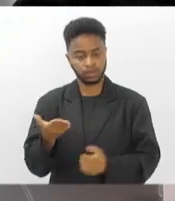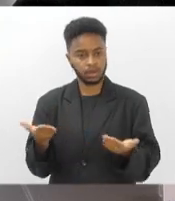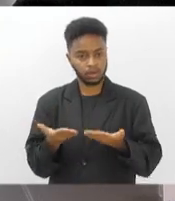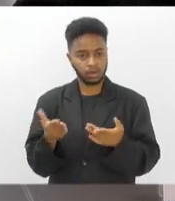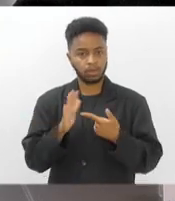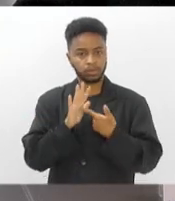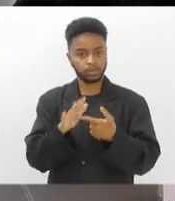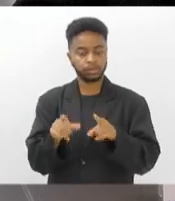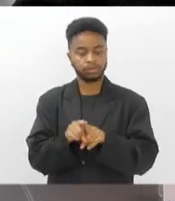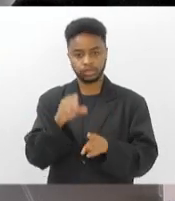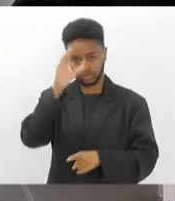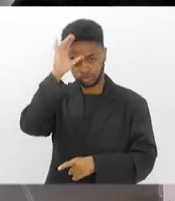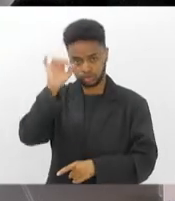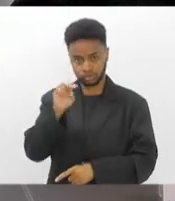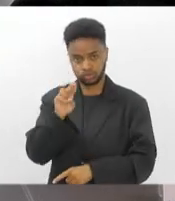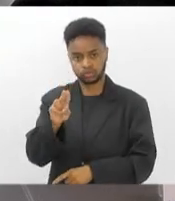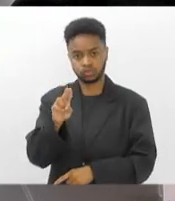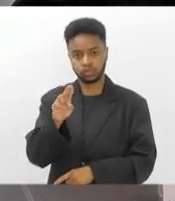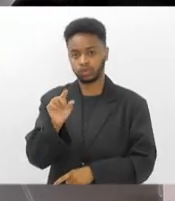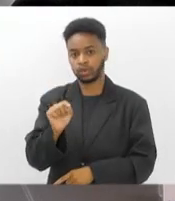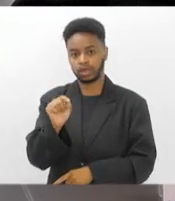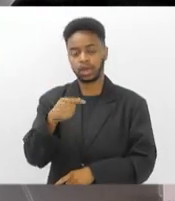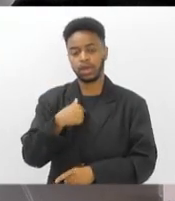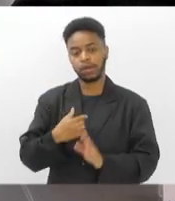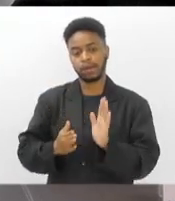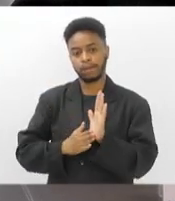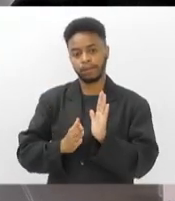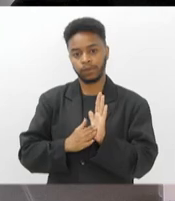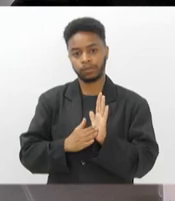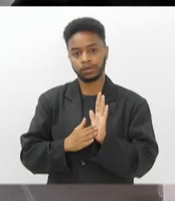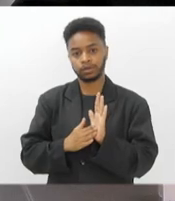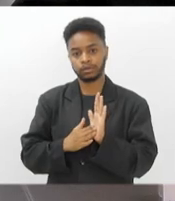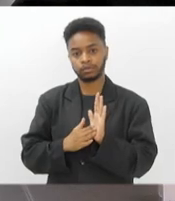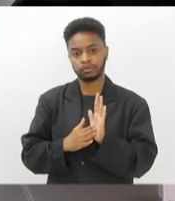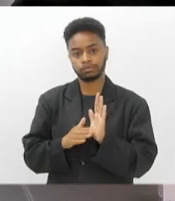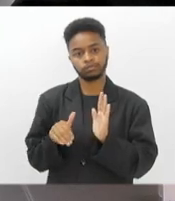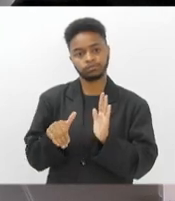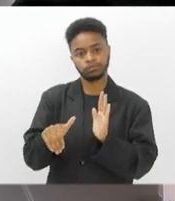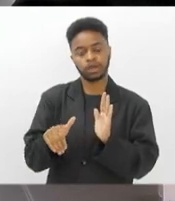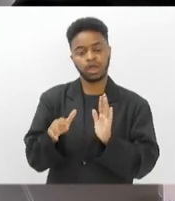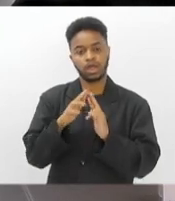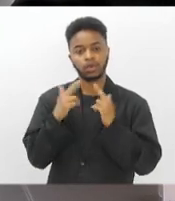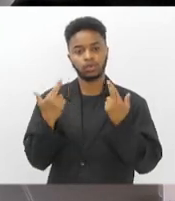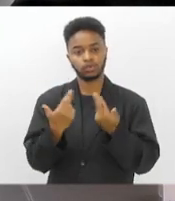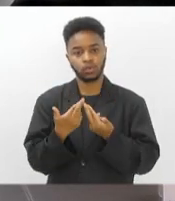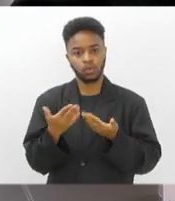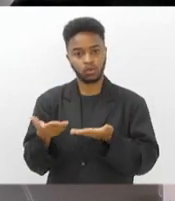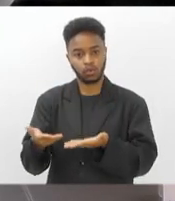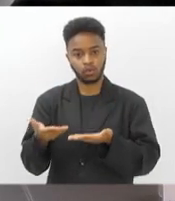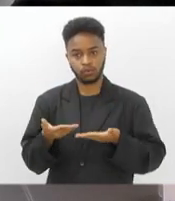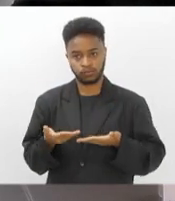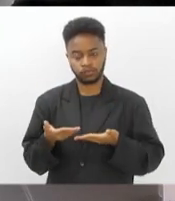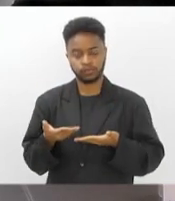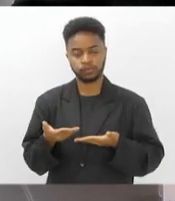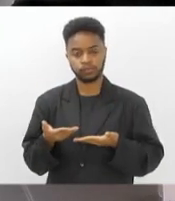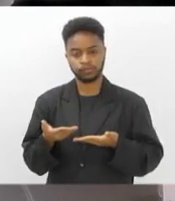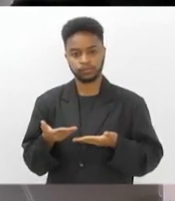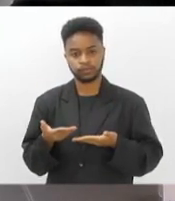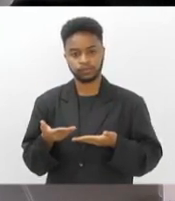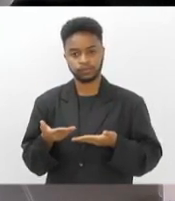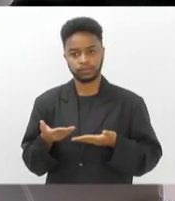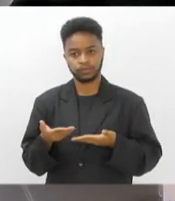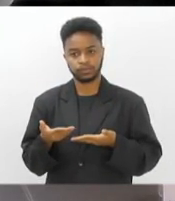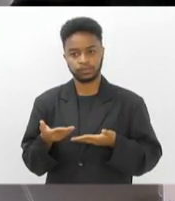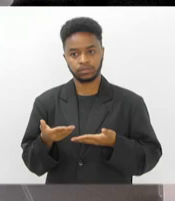a tia Ju que eu tinha proposto para a próxima reunião já convidar